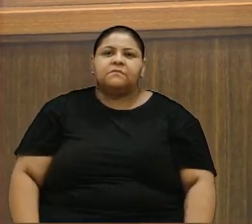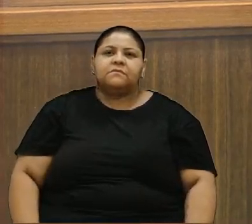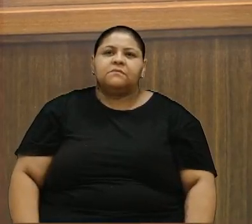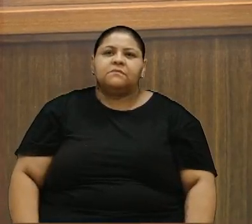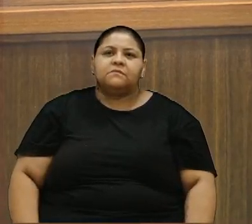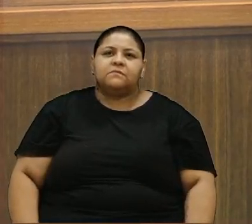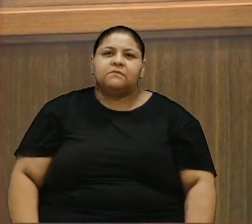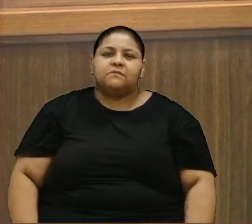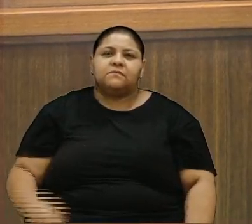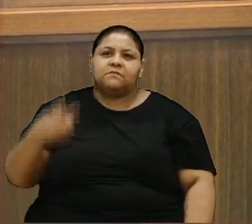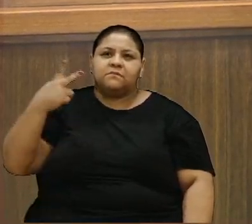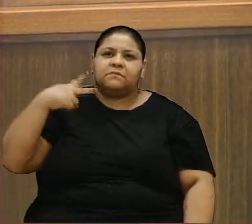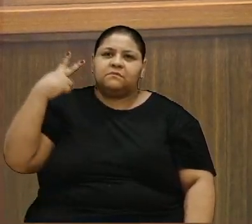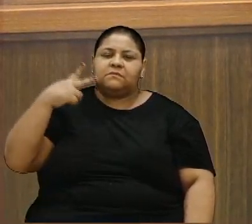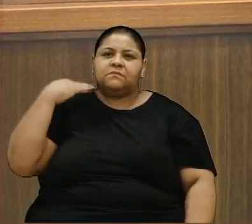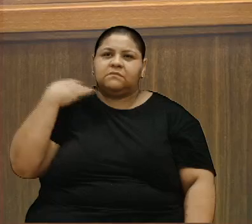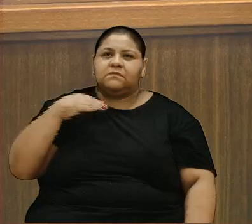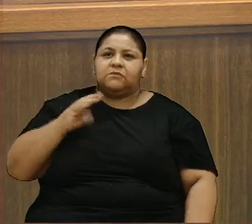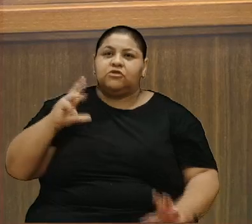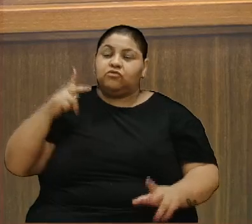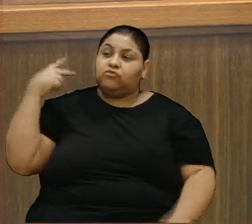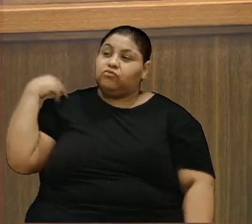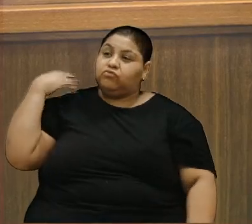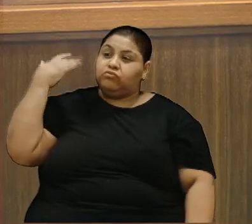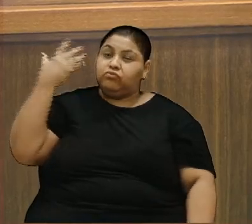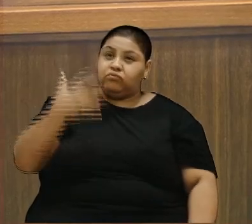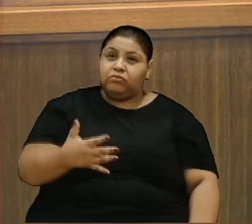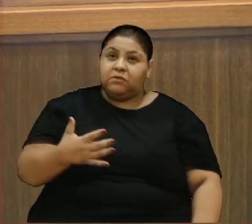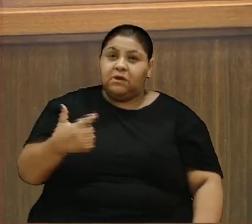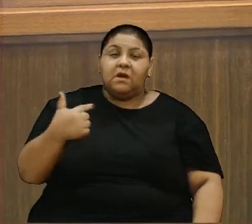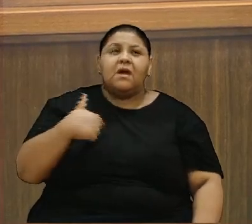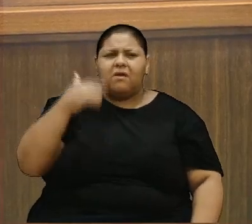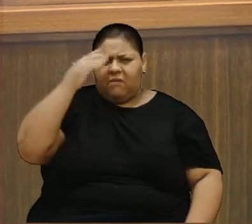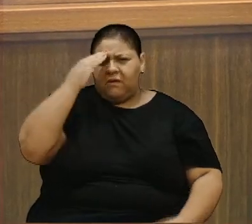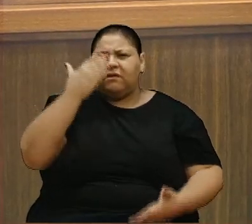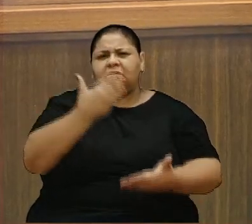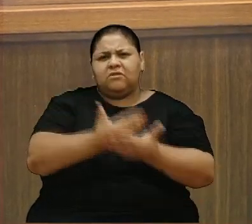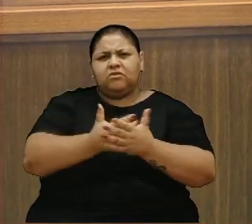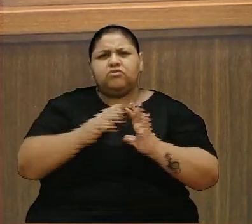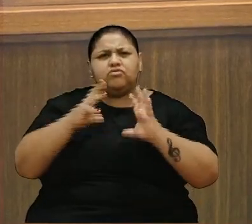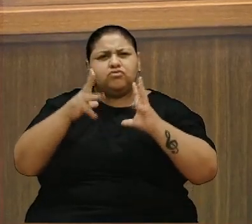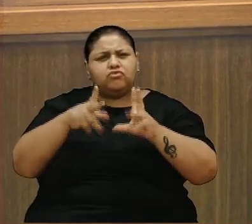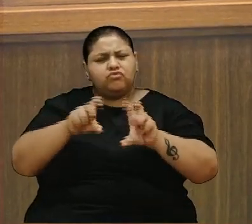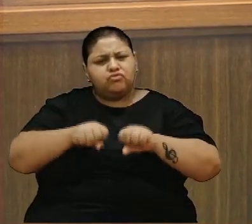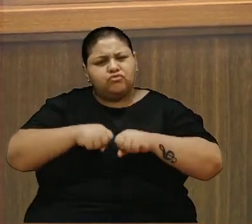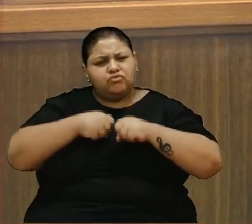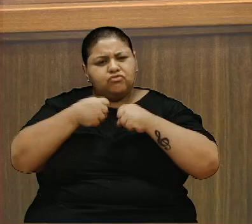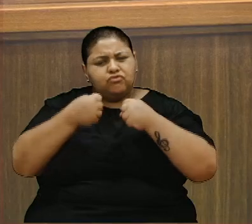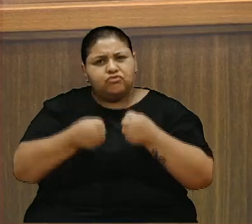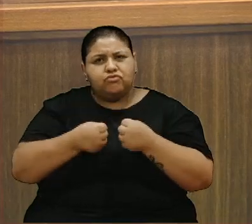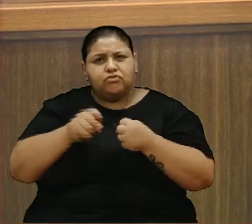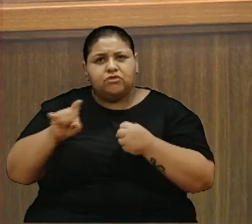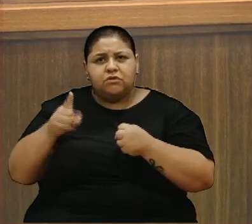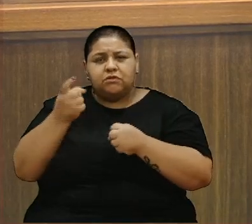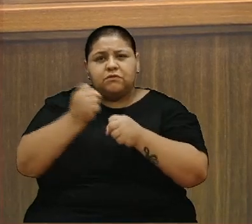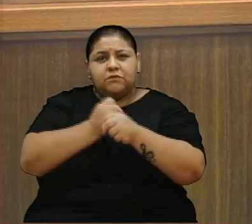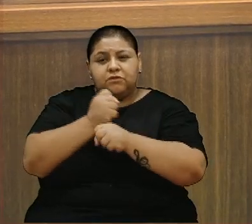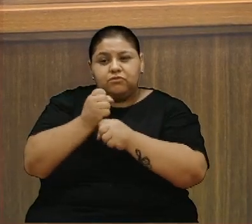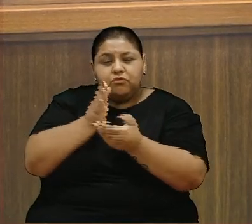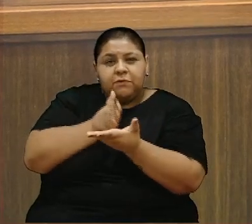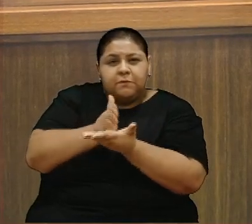a vereadora Andressa também, de toda essa caminhada. Eu não tenho dúvida que todo o esforço que foi feito nesse último ano e